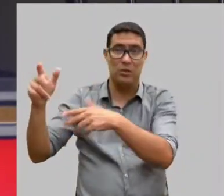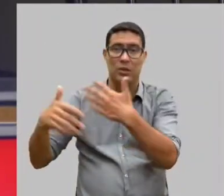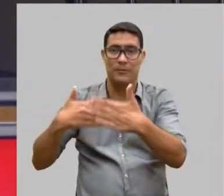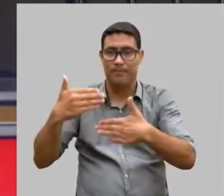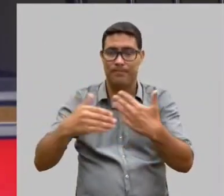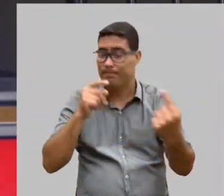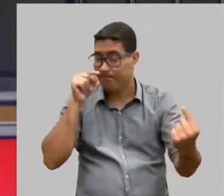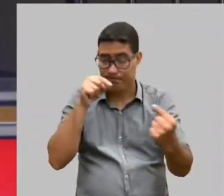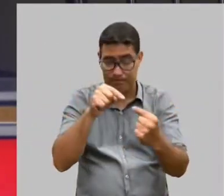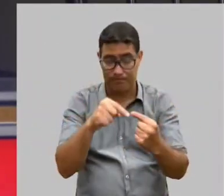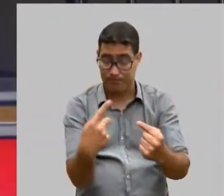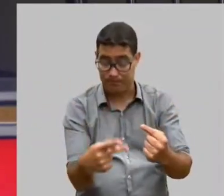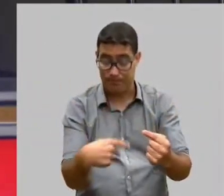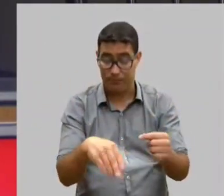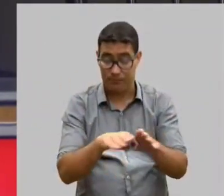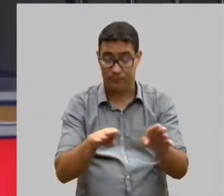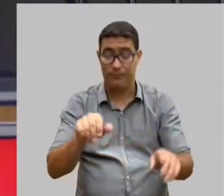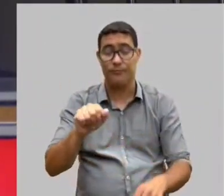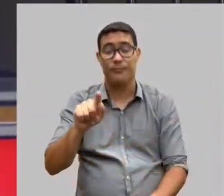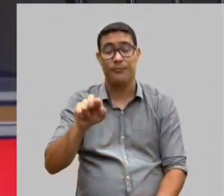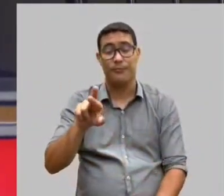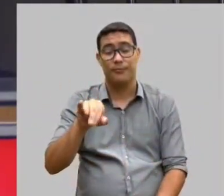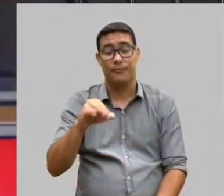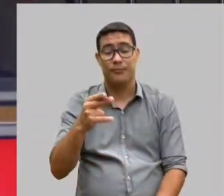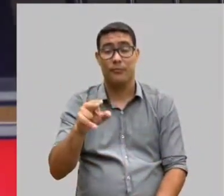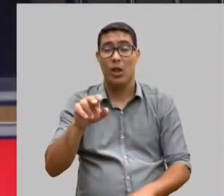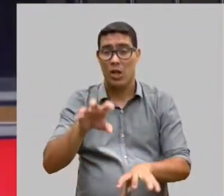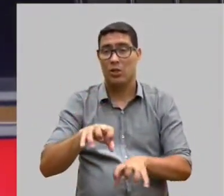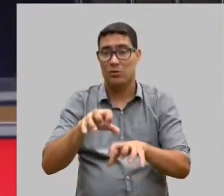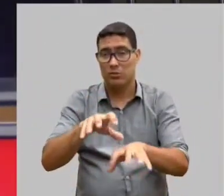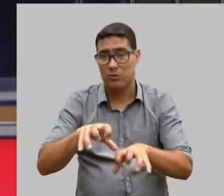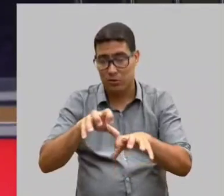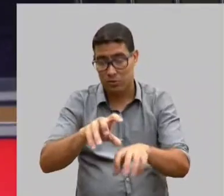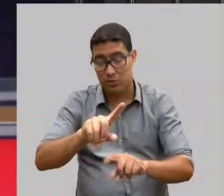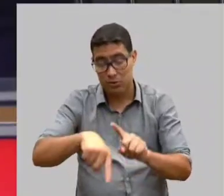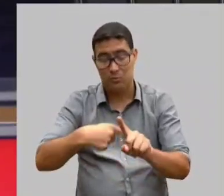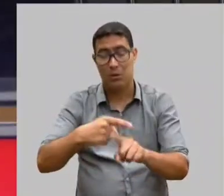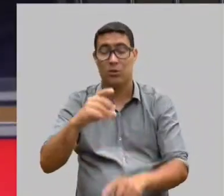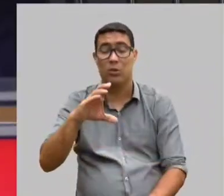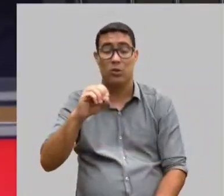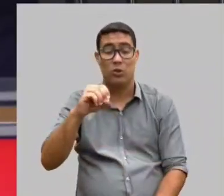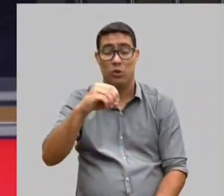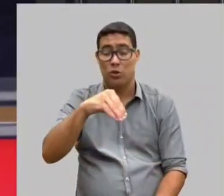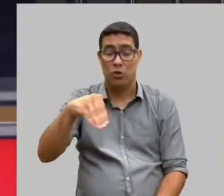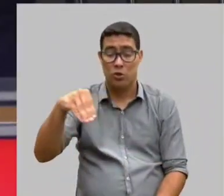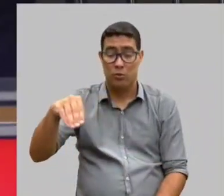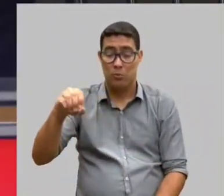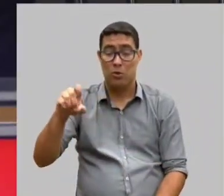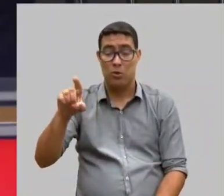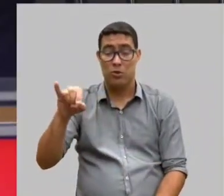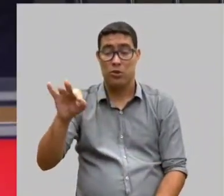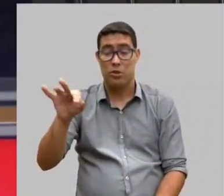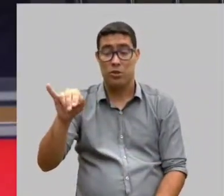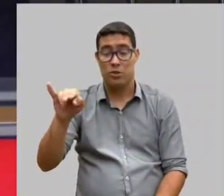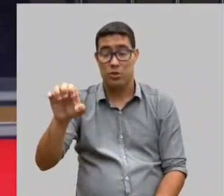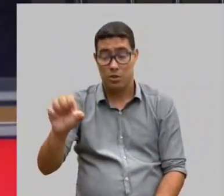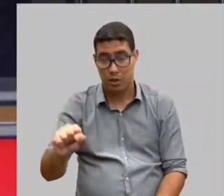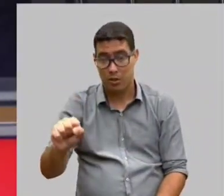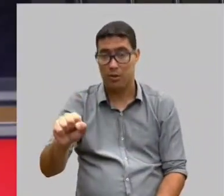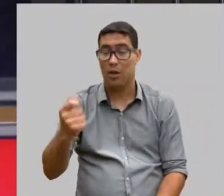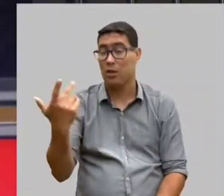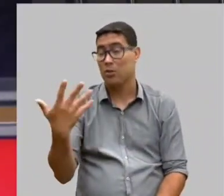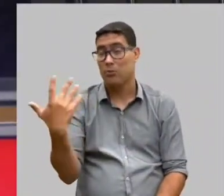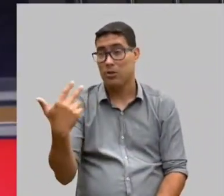ou commodities e isso realmente não não gera desenvolvimento Pelo contrário né porque o valor agregado é pequeno e se acaba